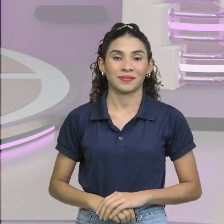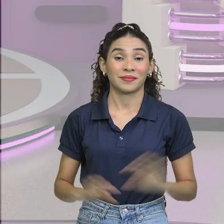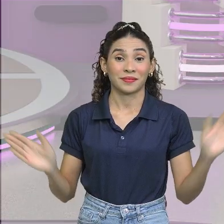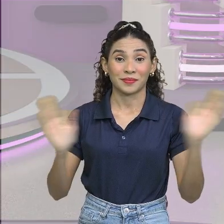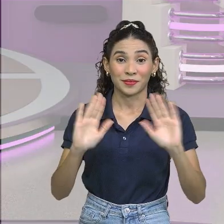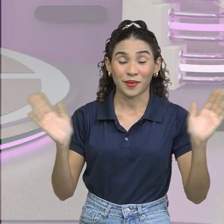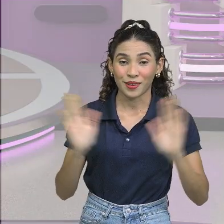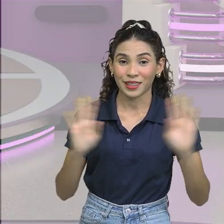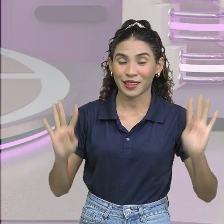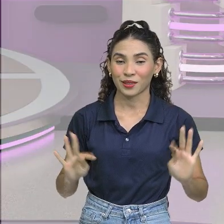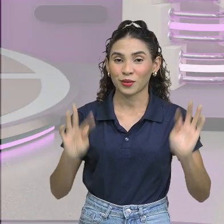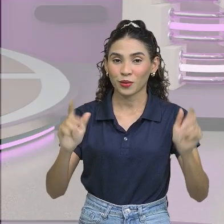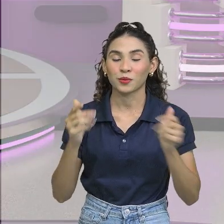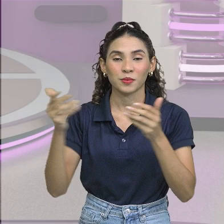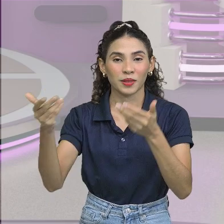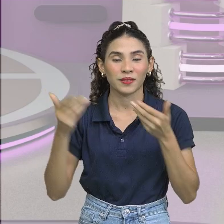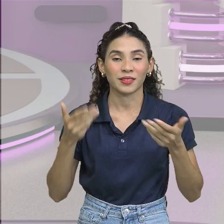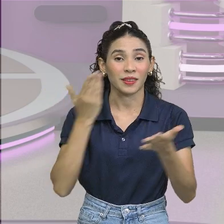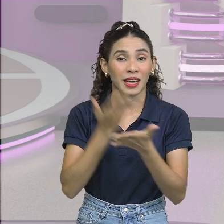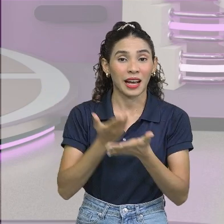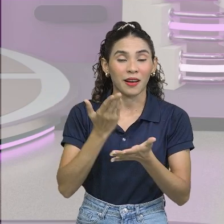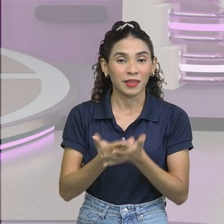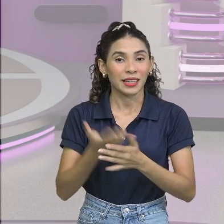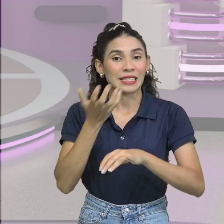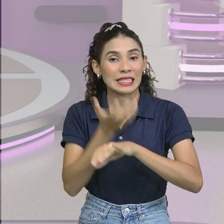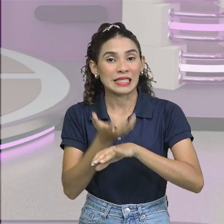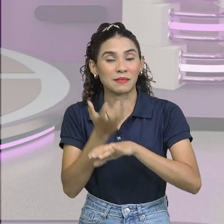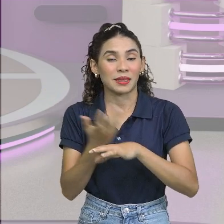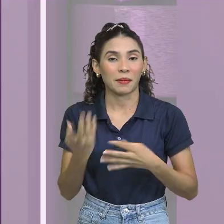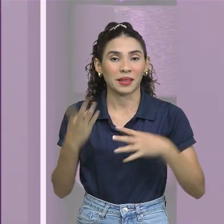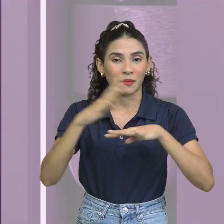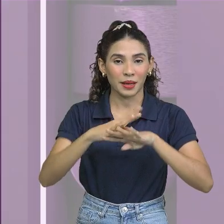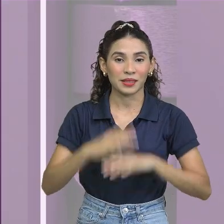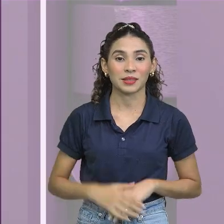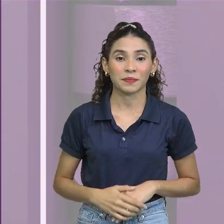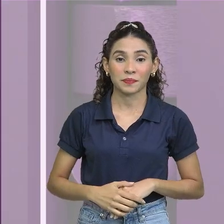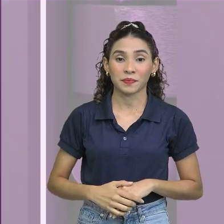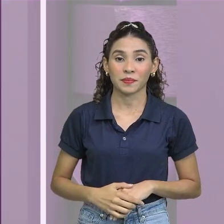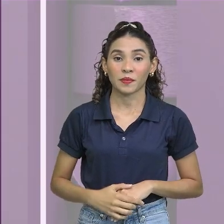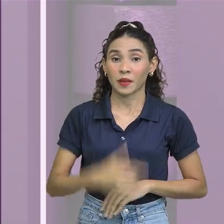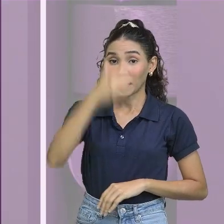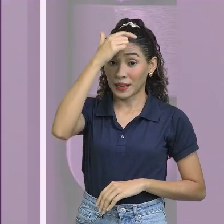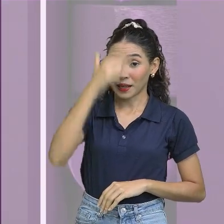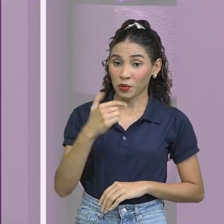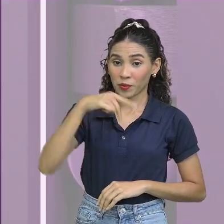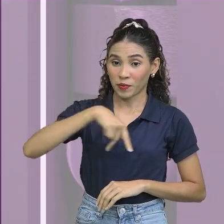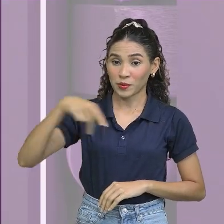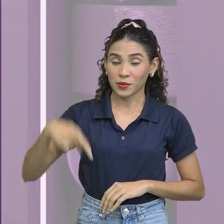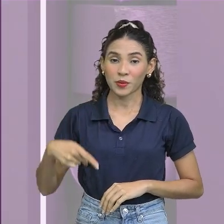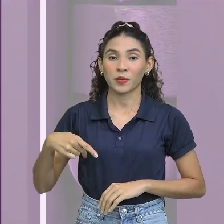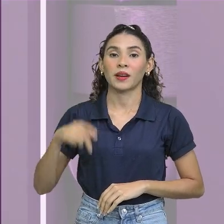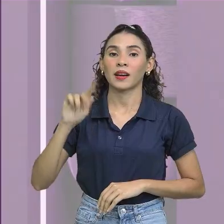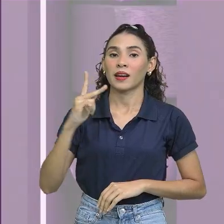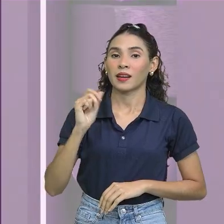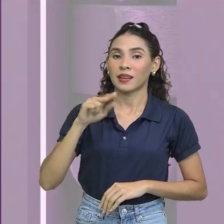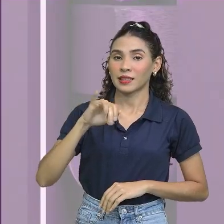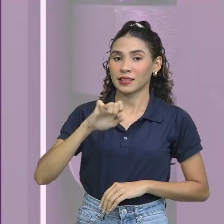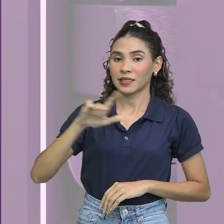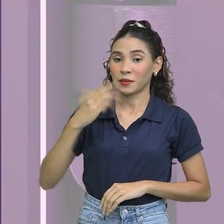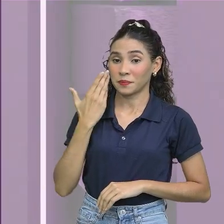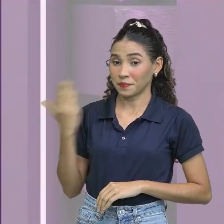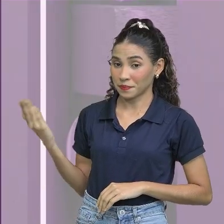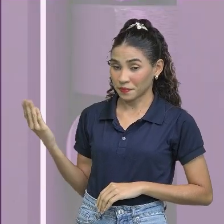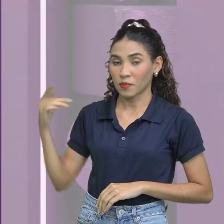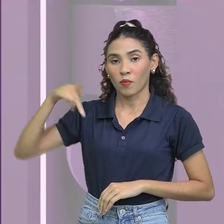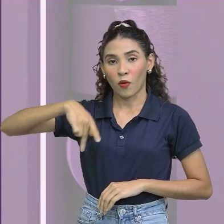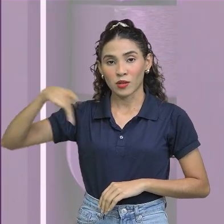Olá, sejam todos bem-vindos a mais uma aula do Componente de Matemática. Eu sou o professor Aniel Santos, professor de